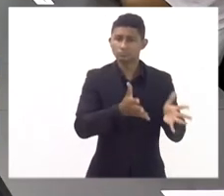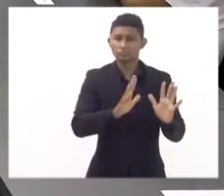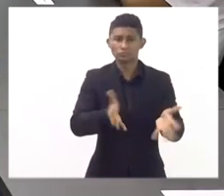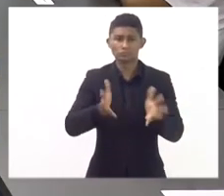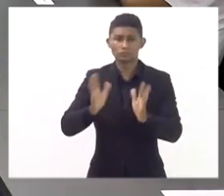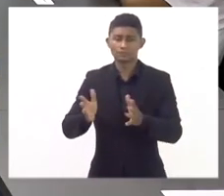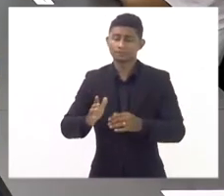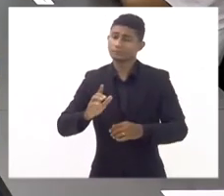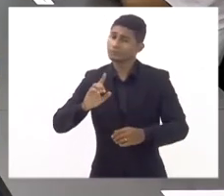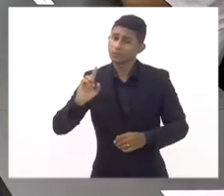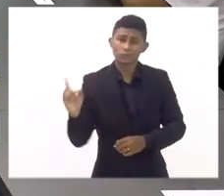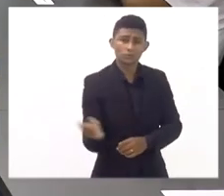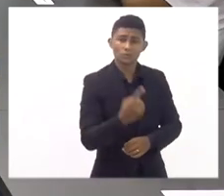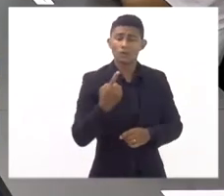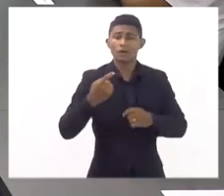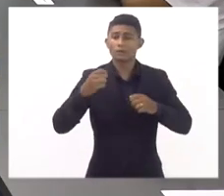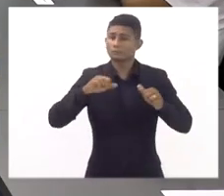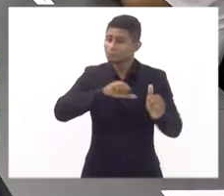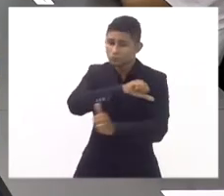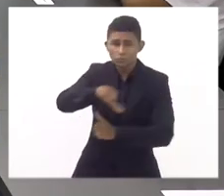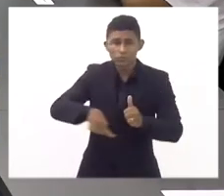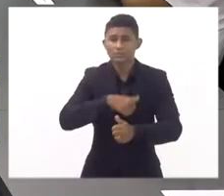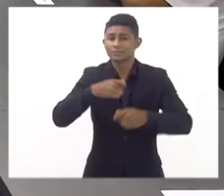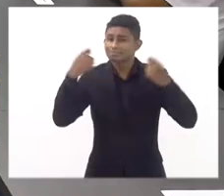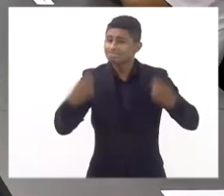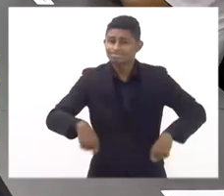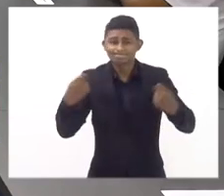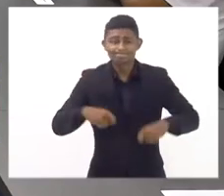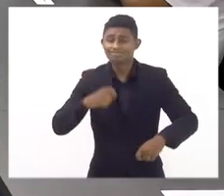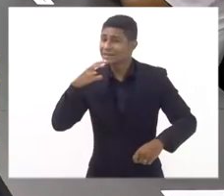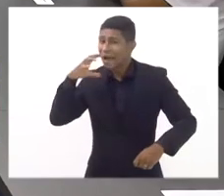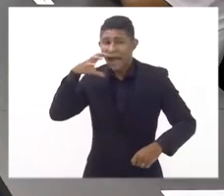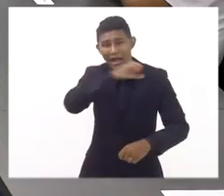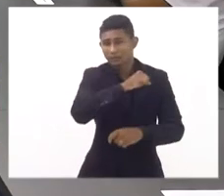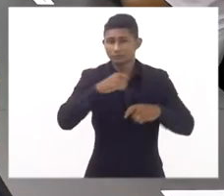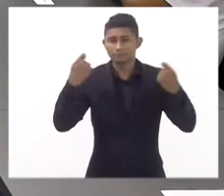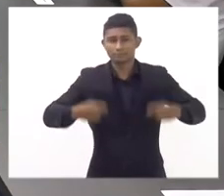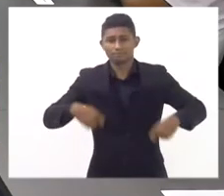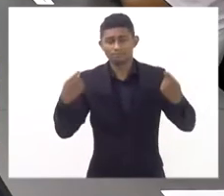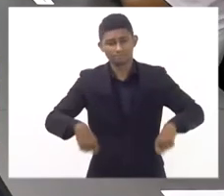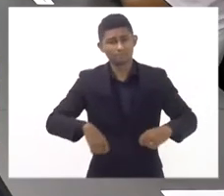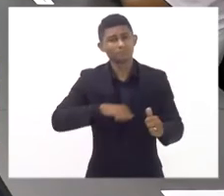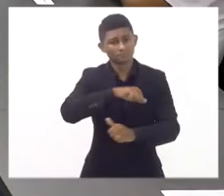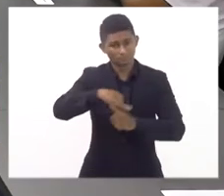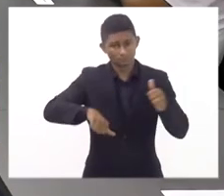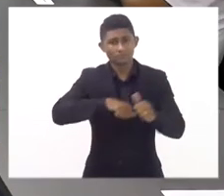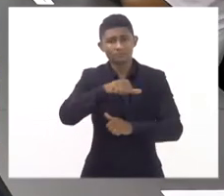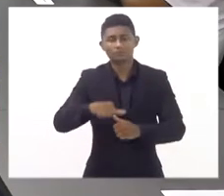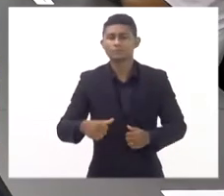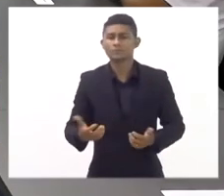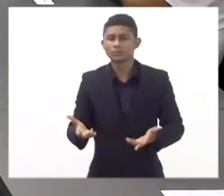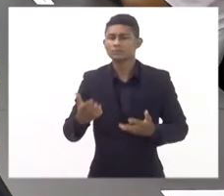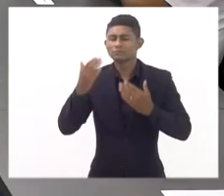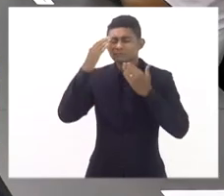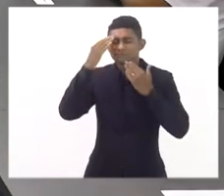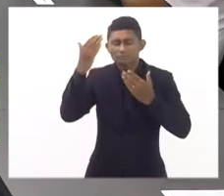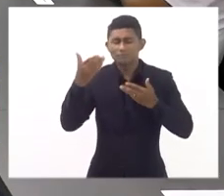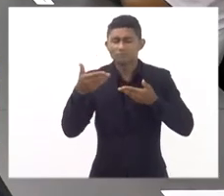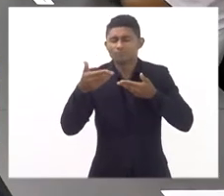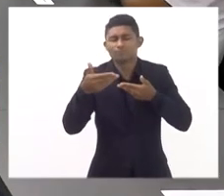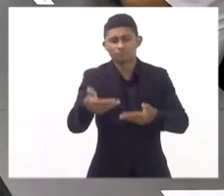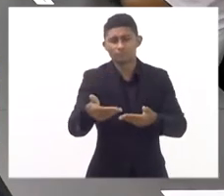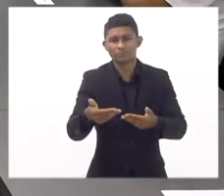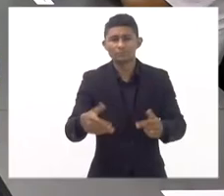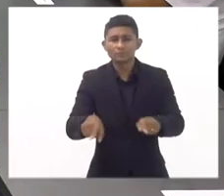precisamos mudar isso e precisamos mudar isso já. Tá? Então, eu agradeço aqui a oportunidade,